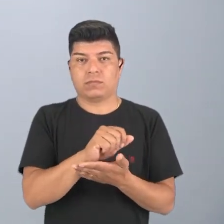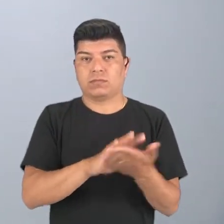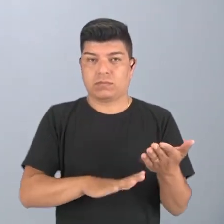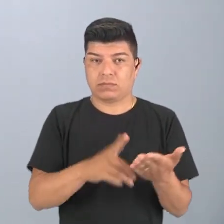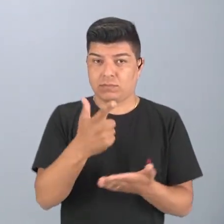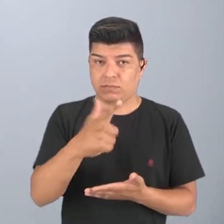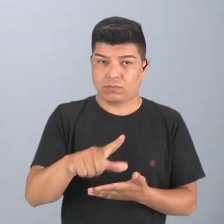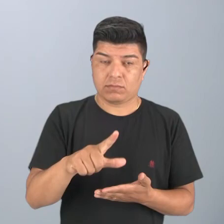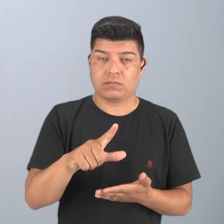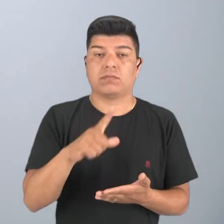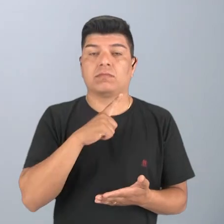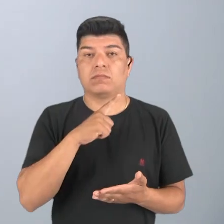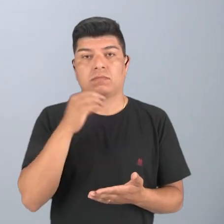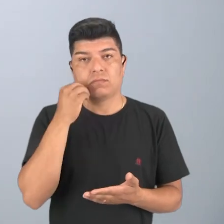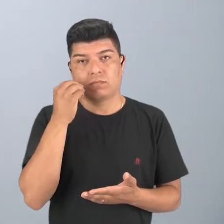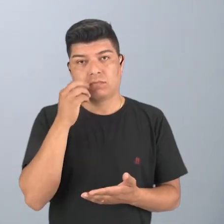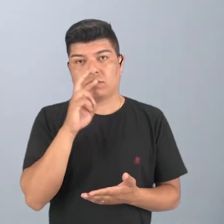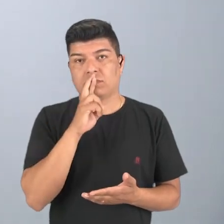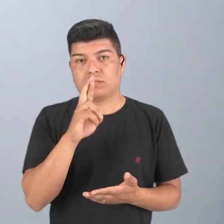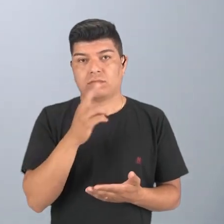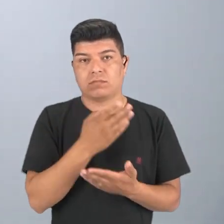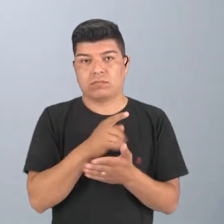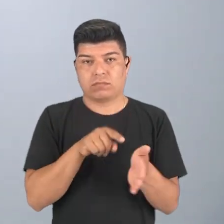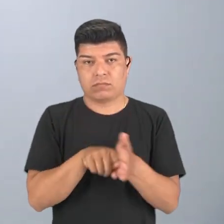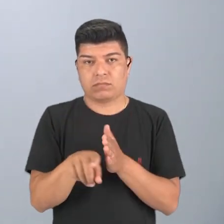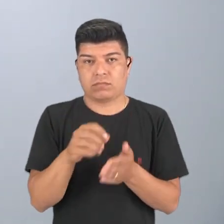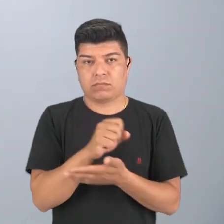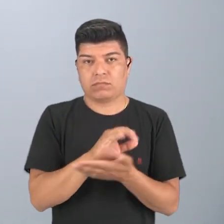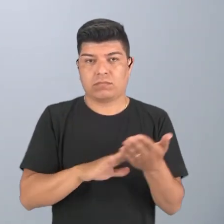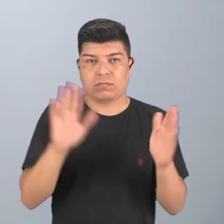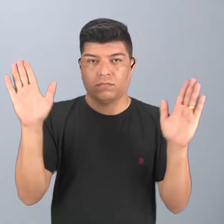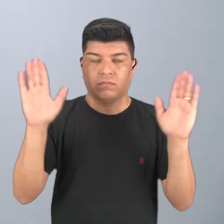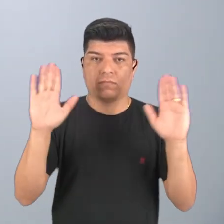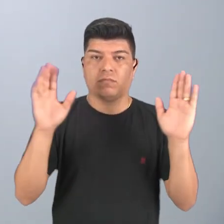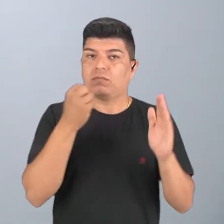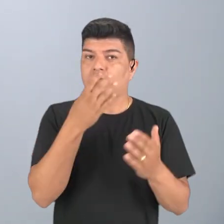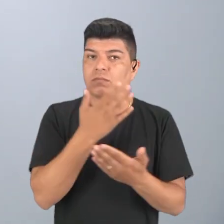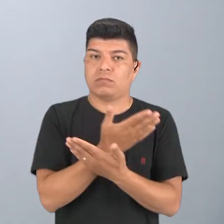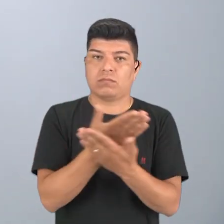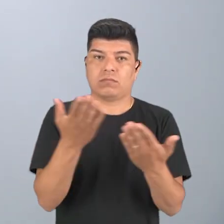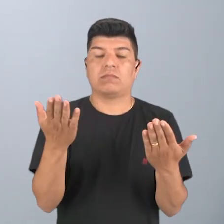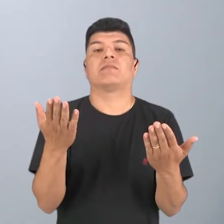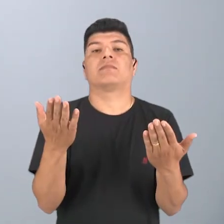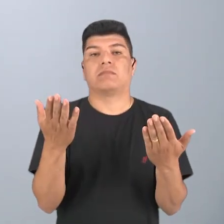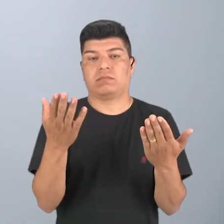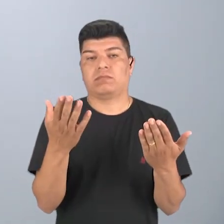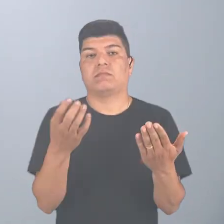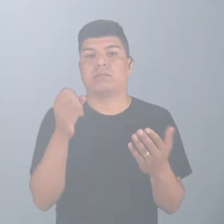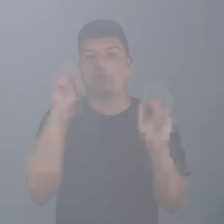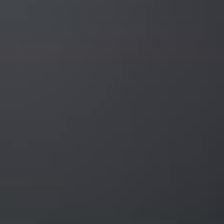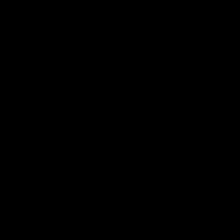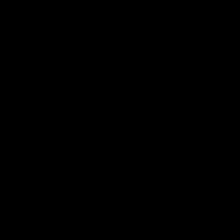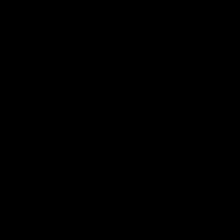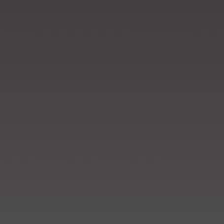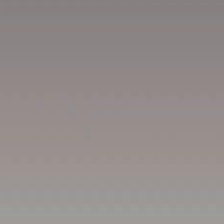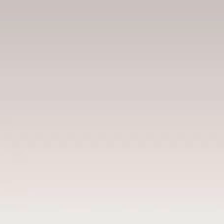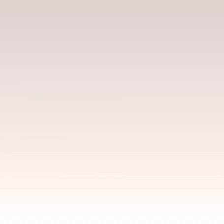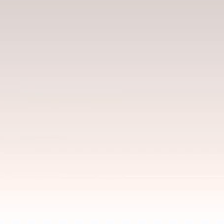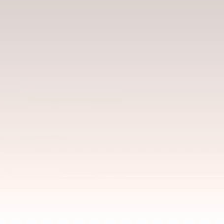exercícios e tente também resolver o exercício que foi proposto para você. Até a próxima, bons estudos e fiquem com Deus.